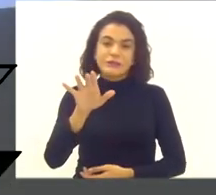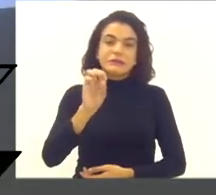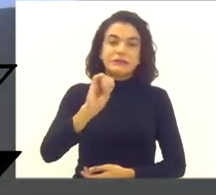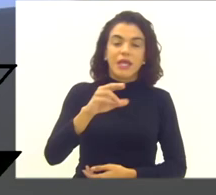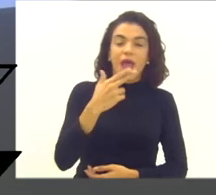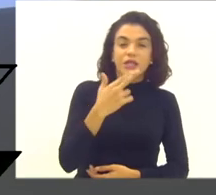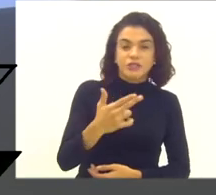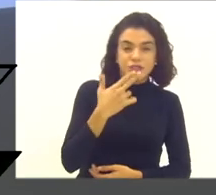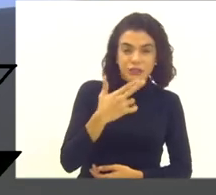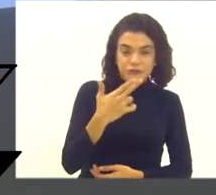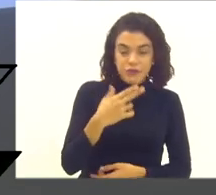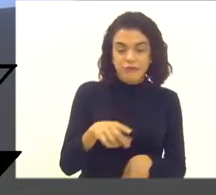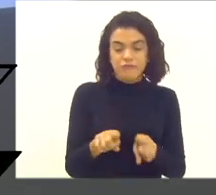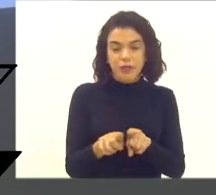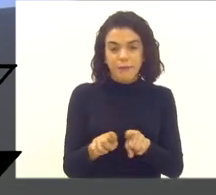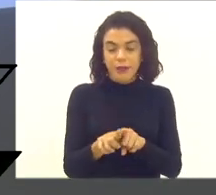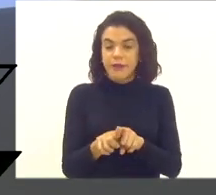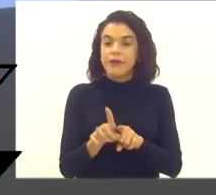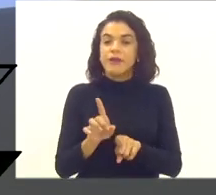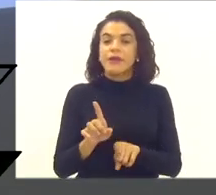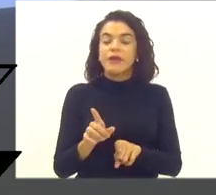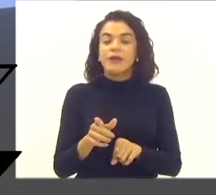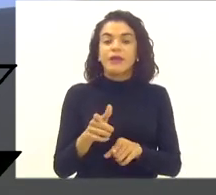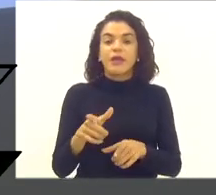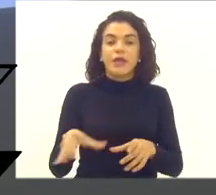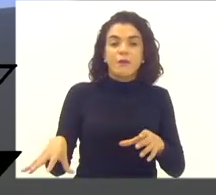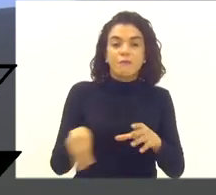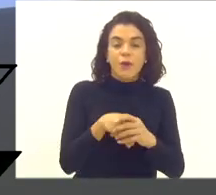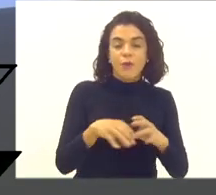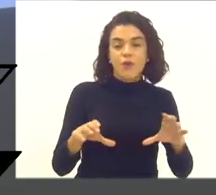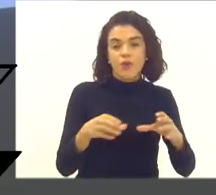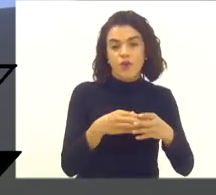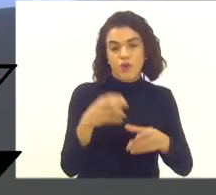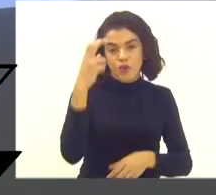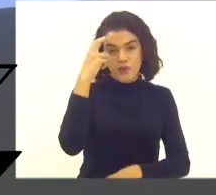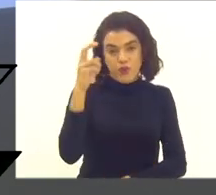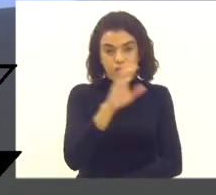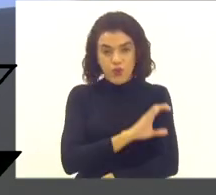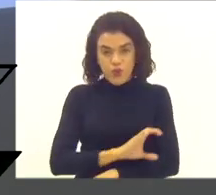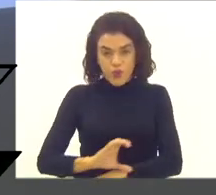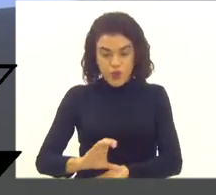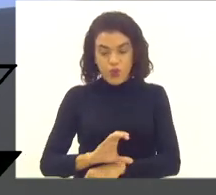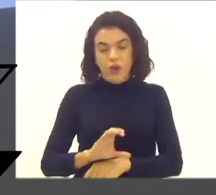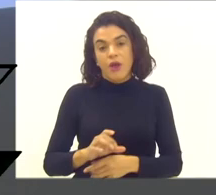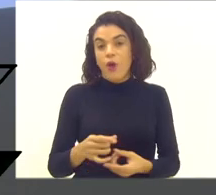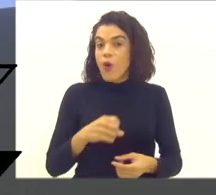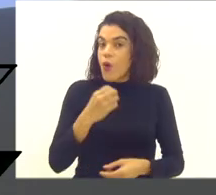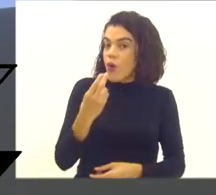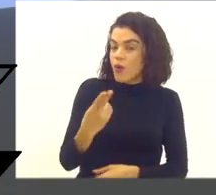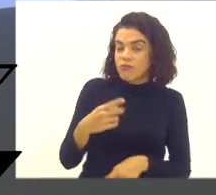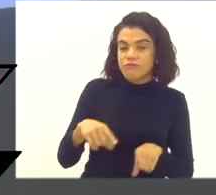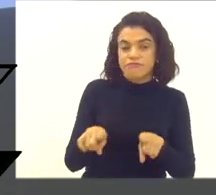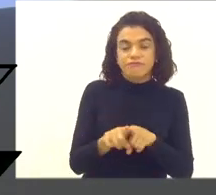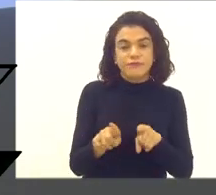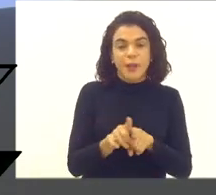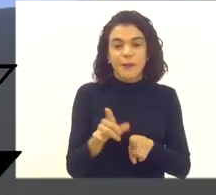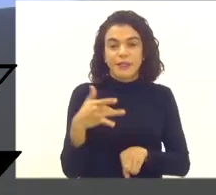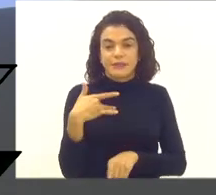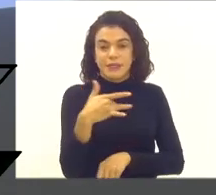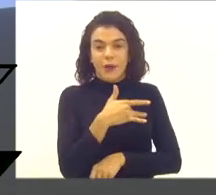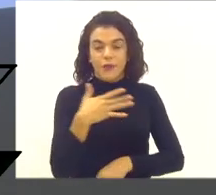estrangeiros e hipertencimento a grupo cultural muitas vezes ou também por estado de saúde